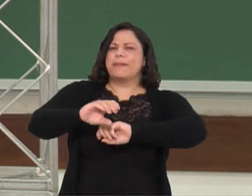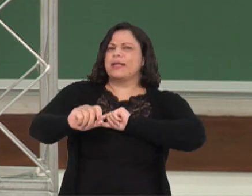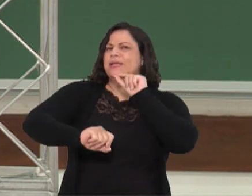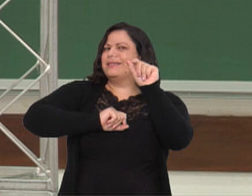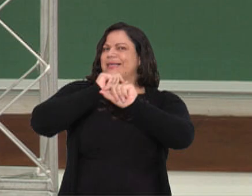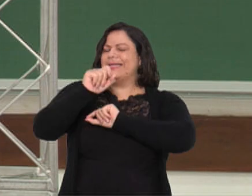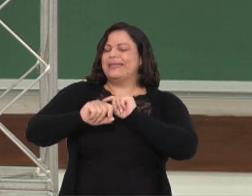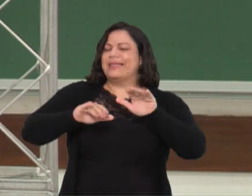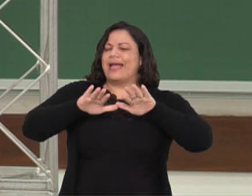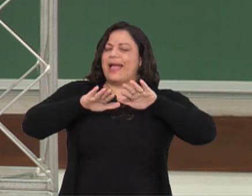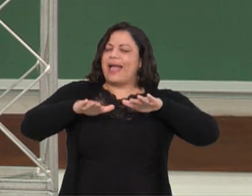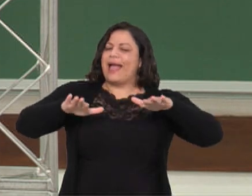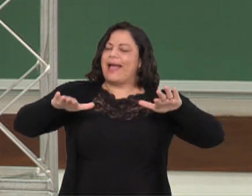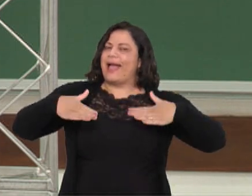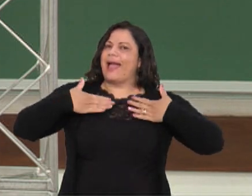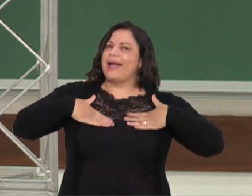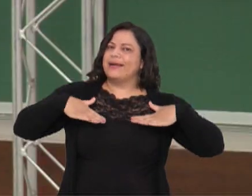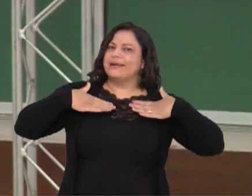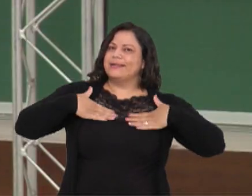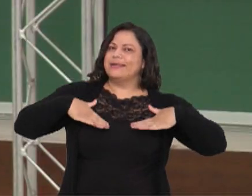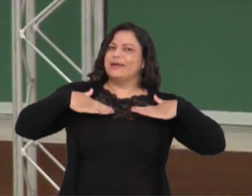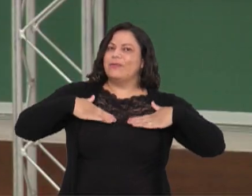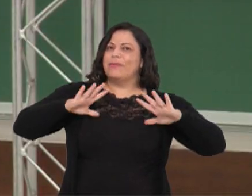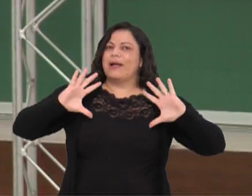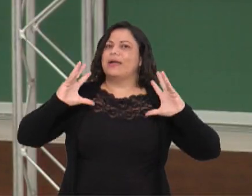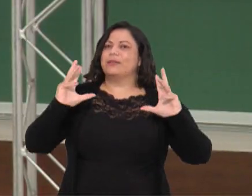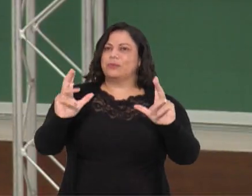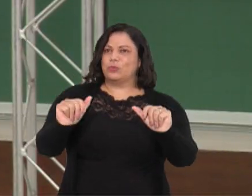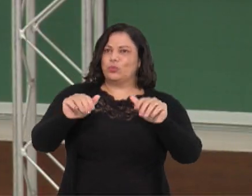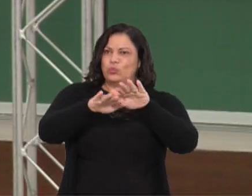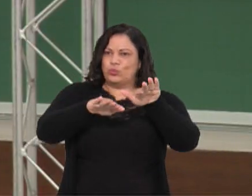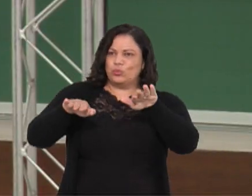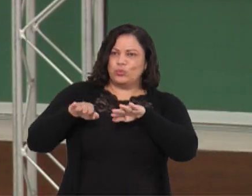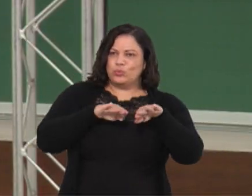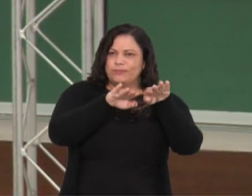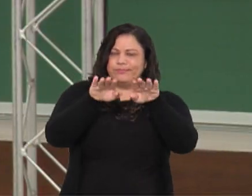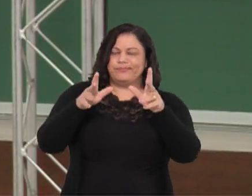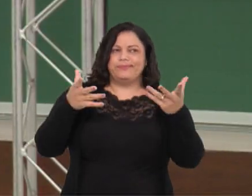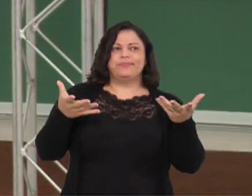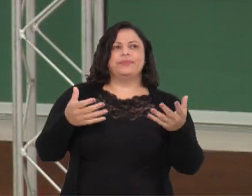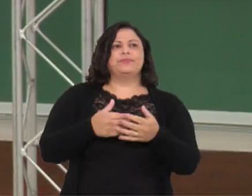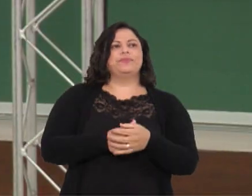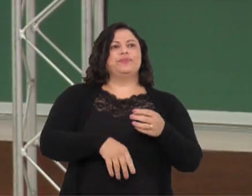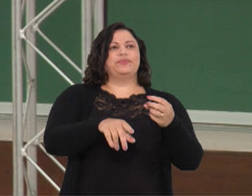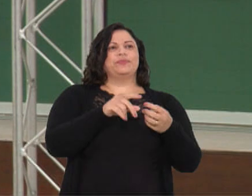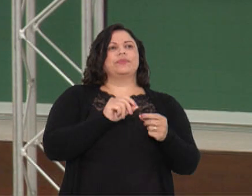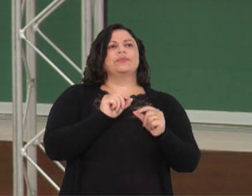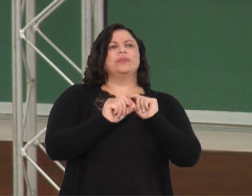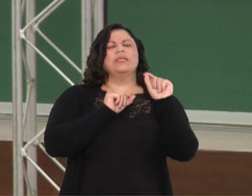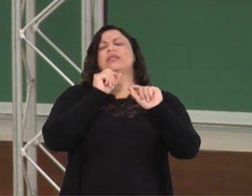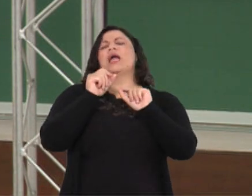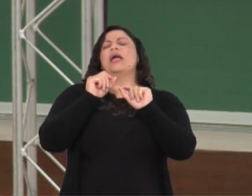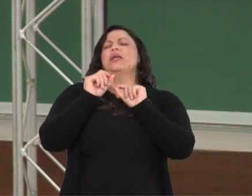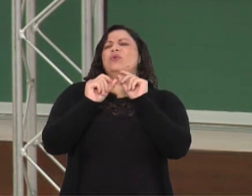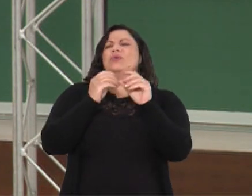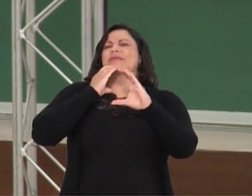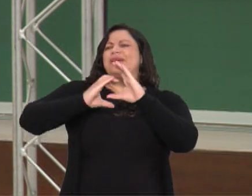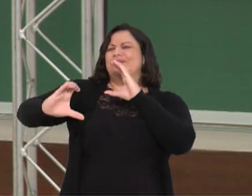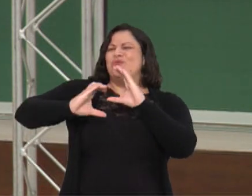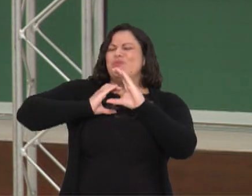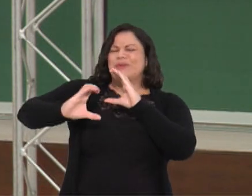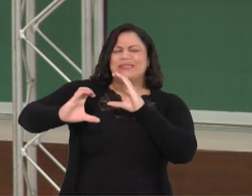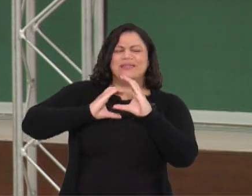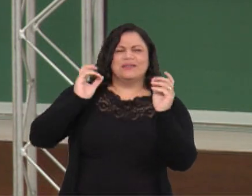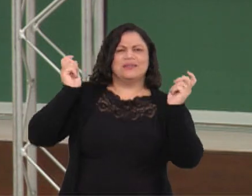normalizar as coisas. E a comunicativa? Habermas, na parte comunicativa, ele coloca que